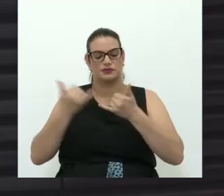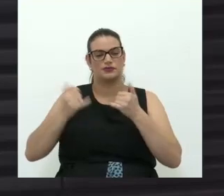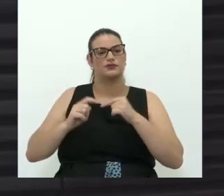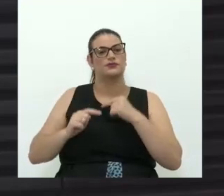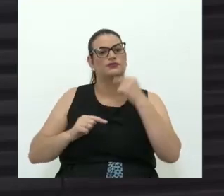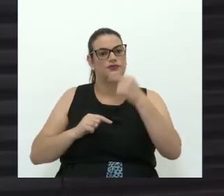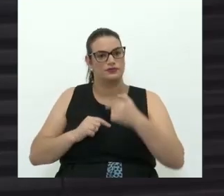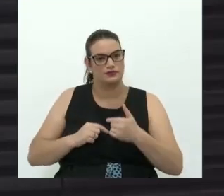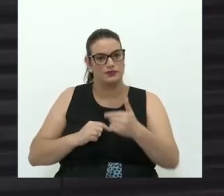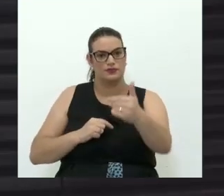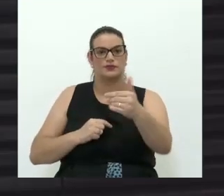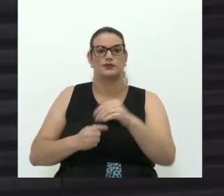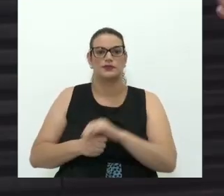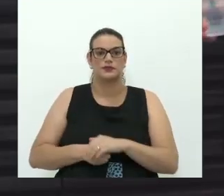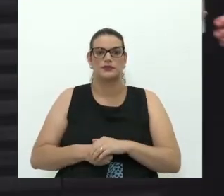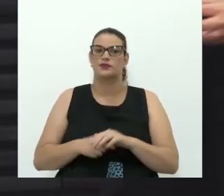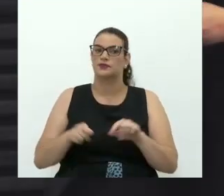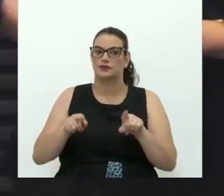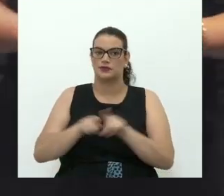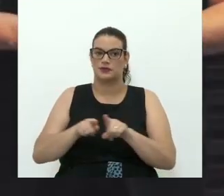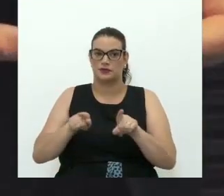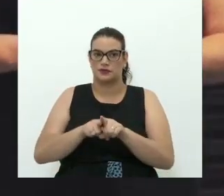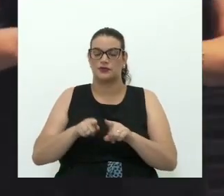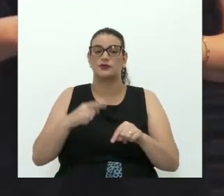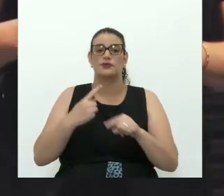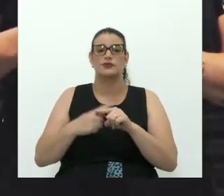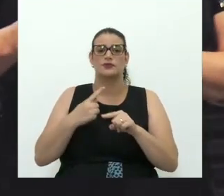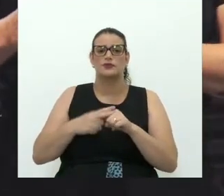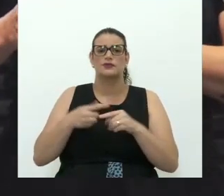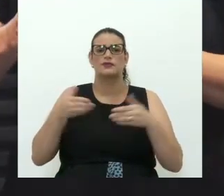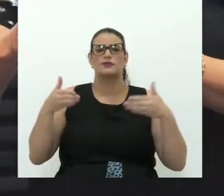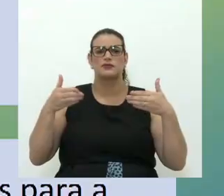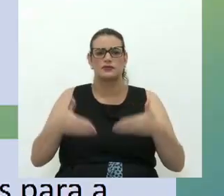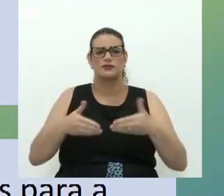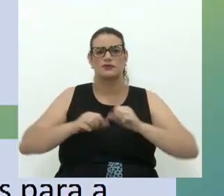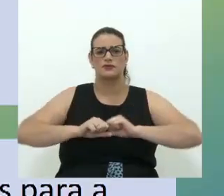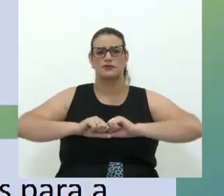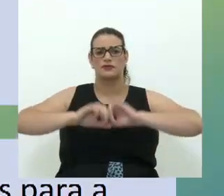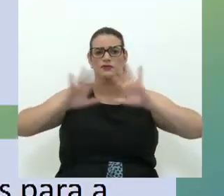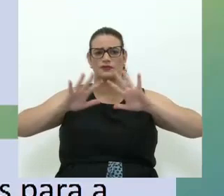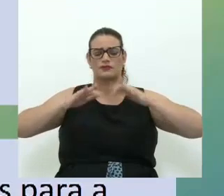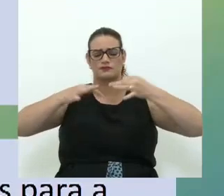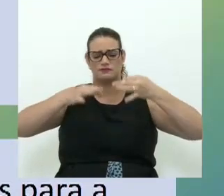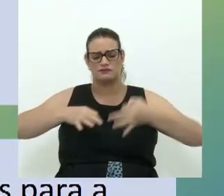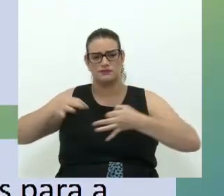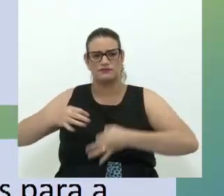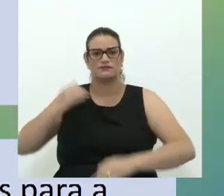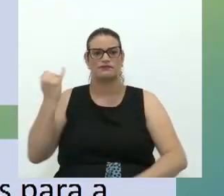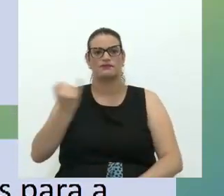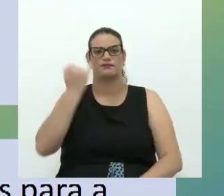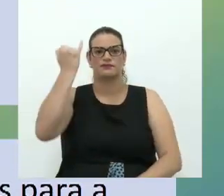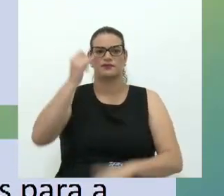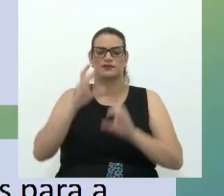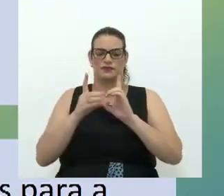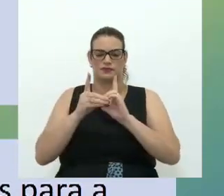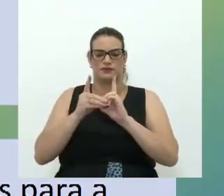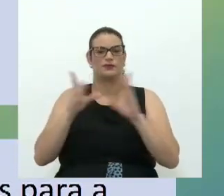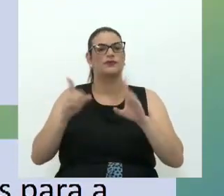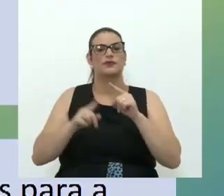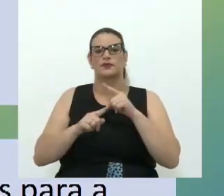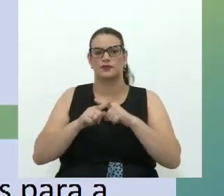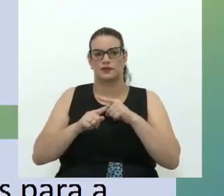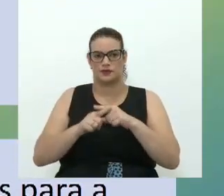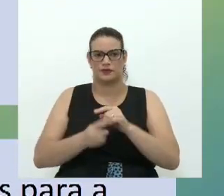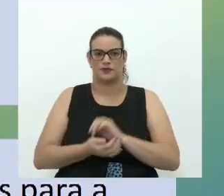ainda por que que a participação e a transparência são importantes para a democracia bom